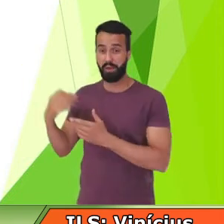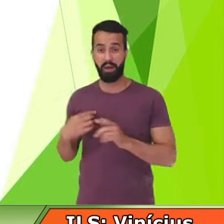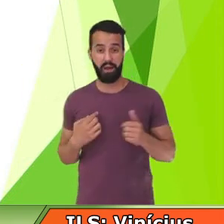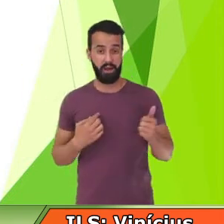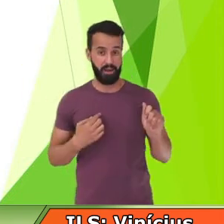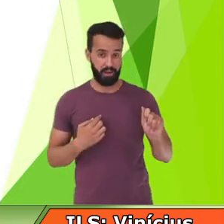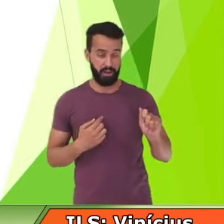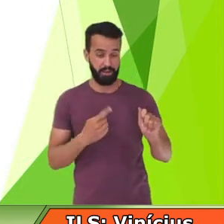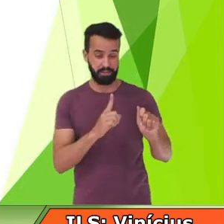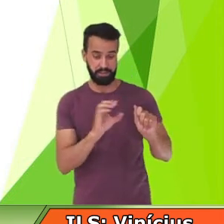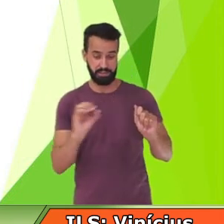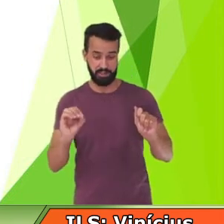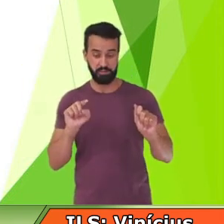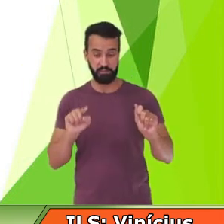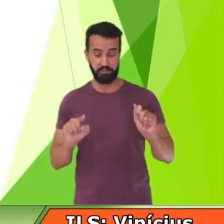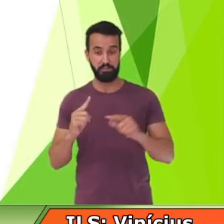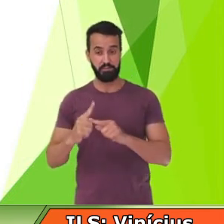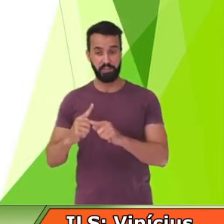seja,